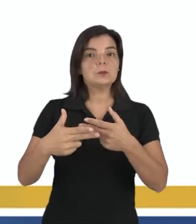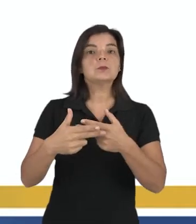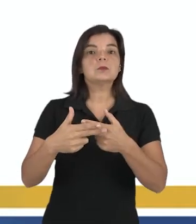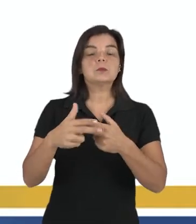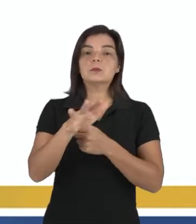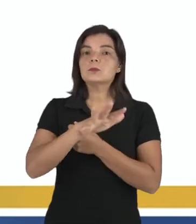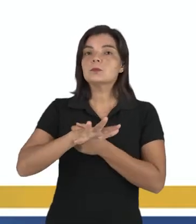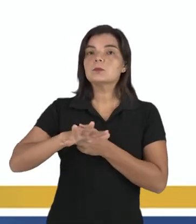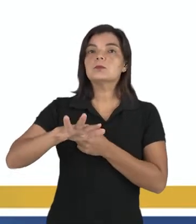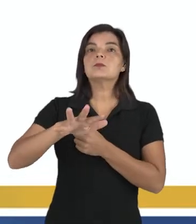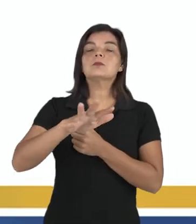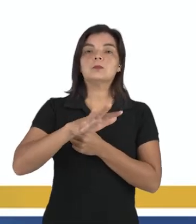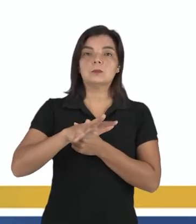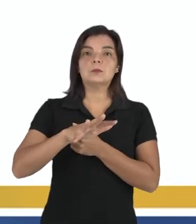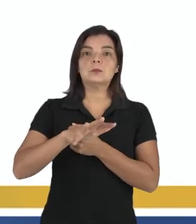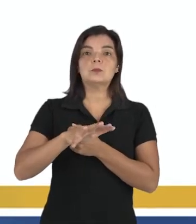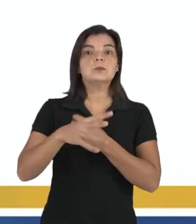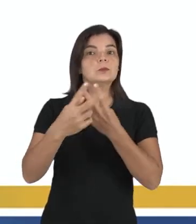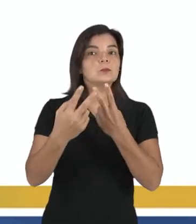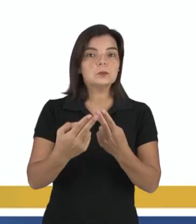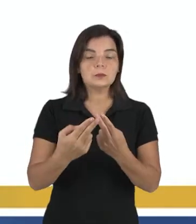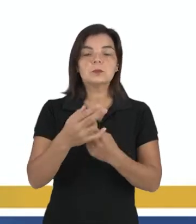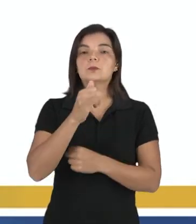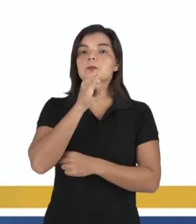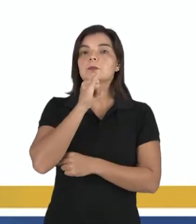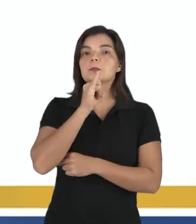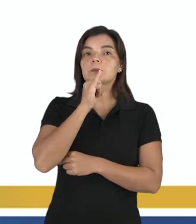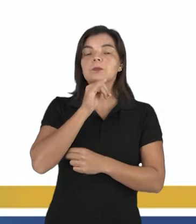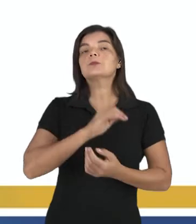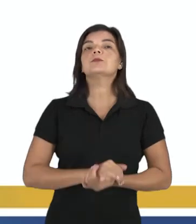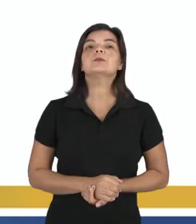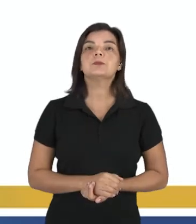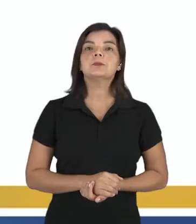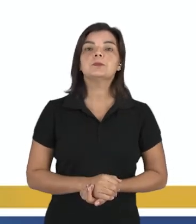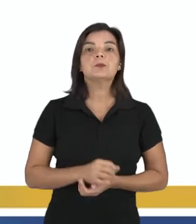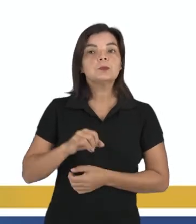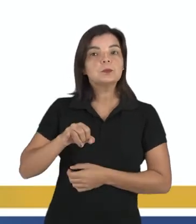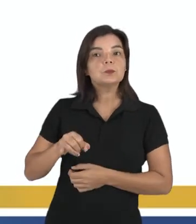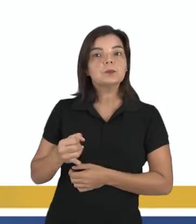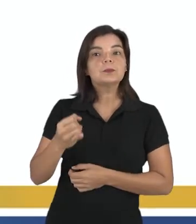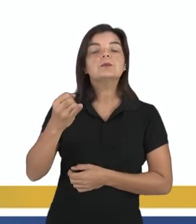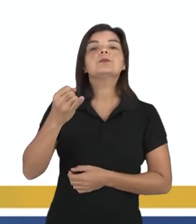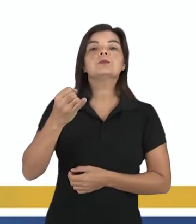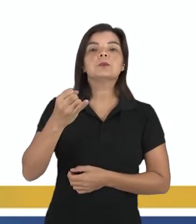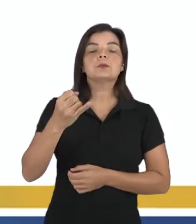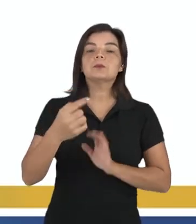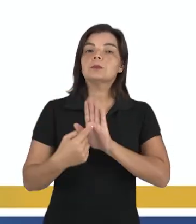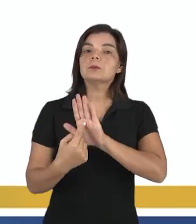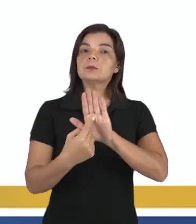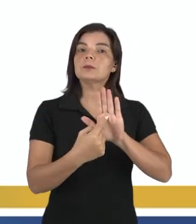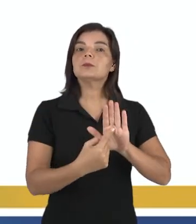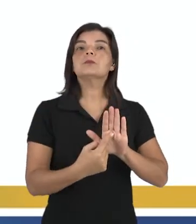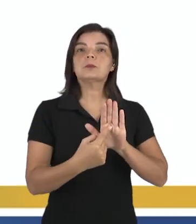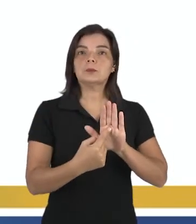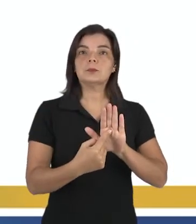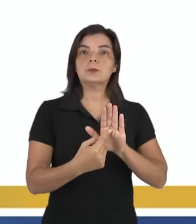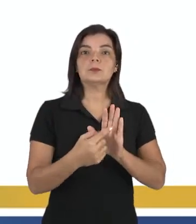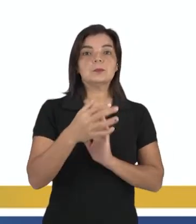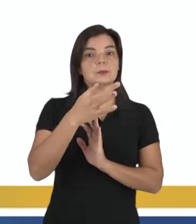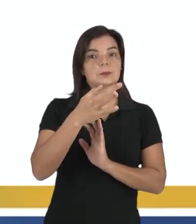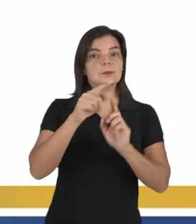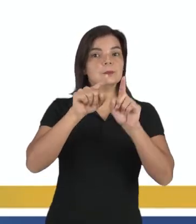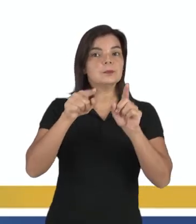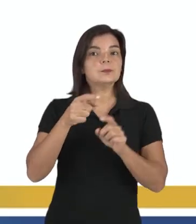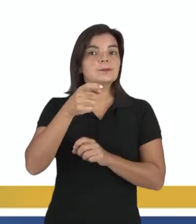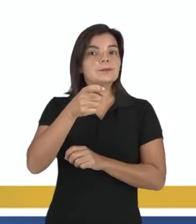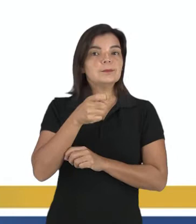de generalização bem idêntica. Por exemplo, o nosso juro ele está representado pela f de